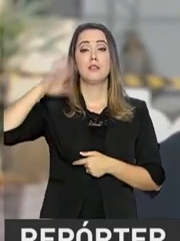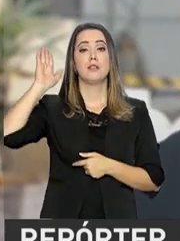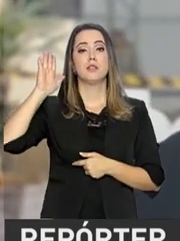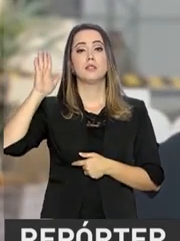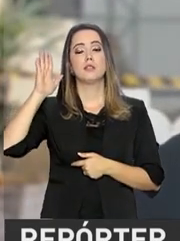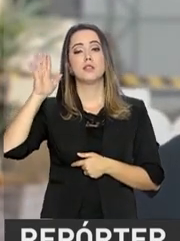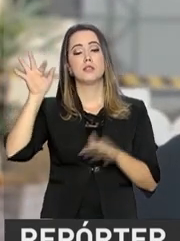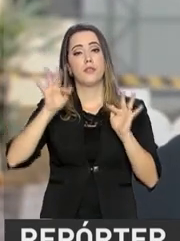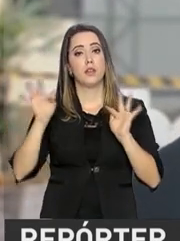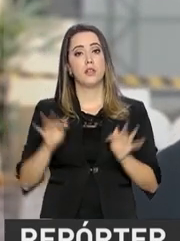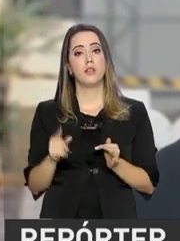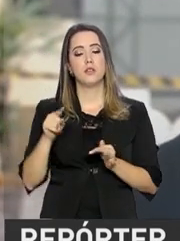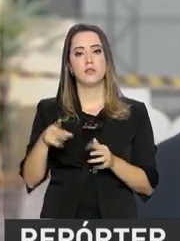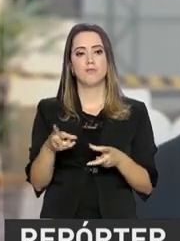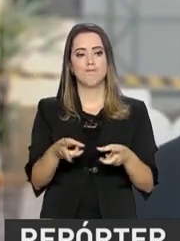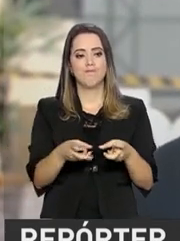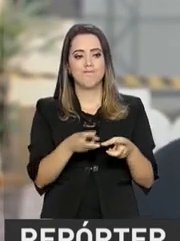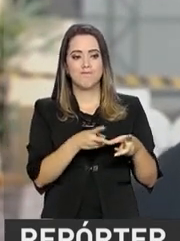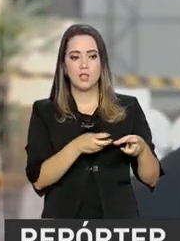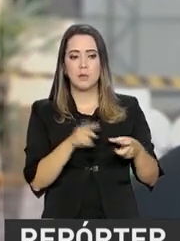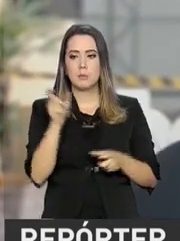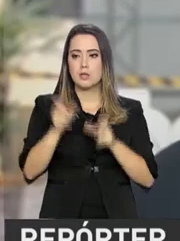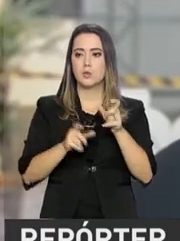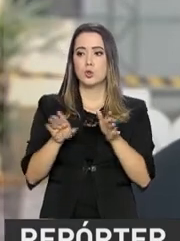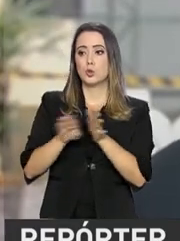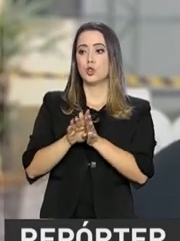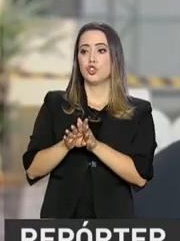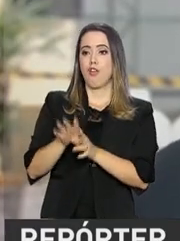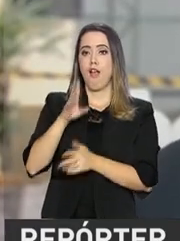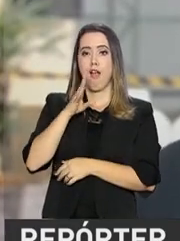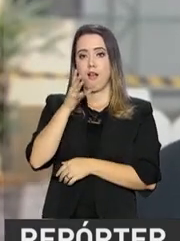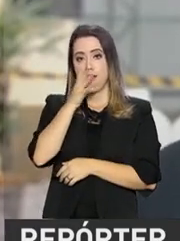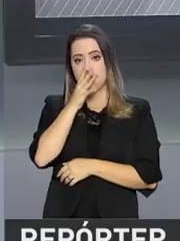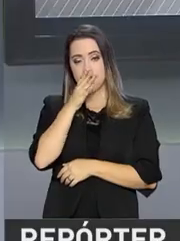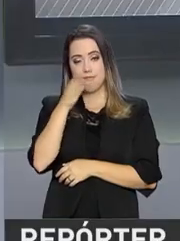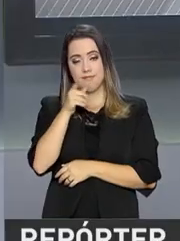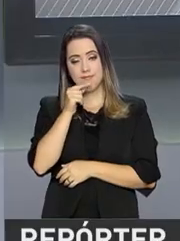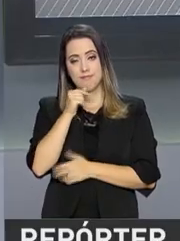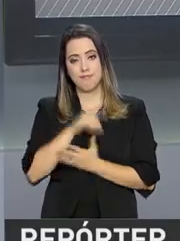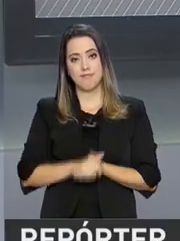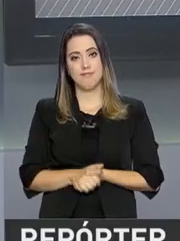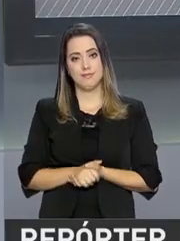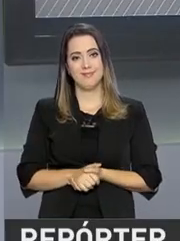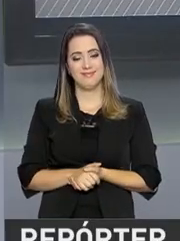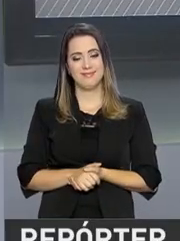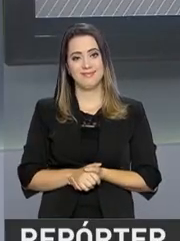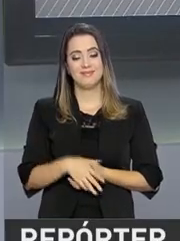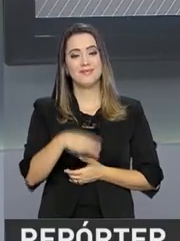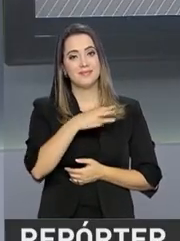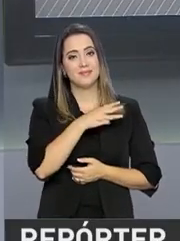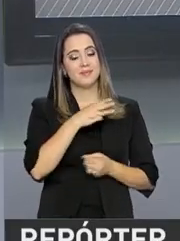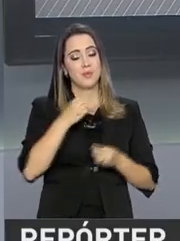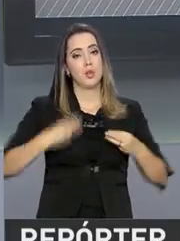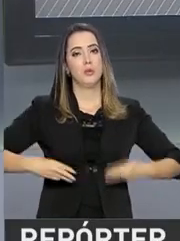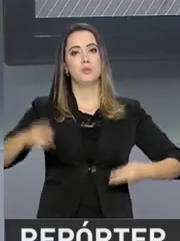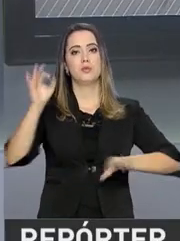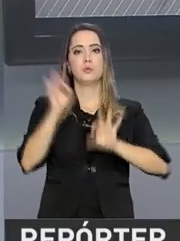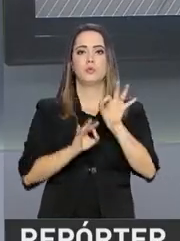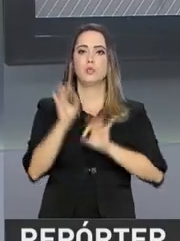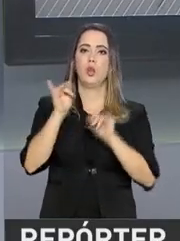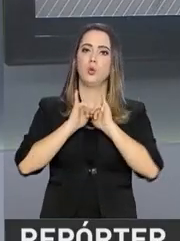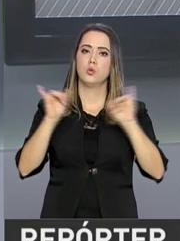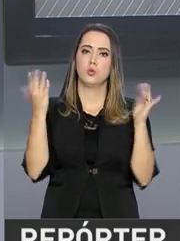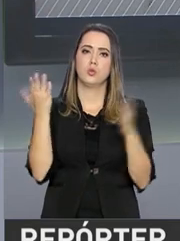é entusiasta é a reação é das pessoas que estão beneficiando dessa água o ministério do planejamento fez um anúncio